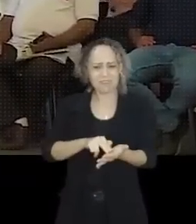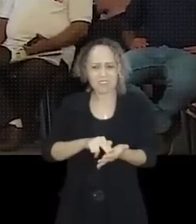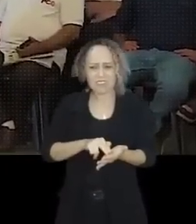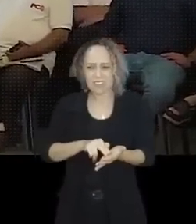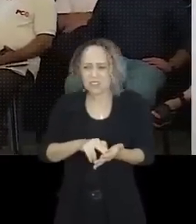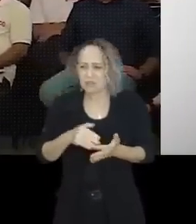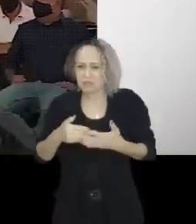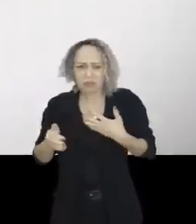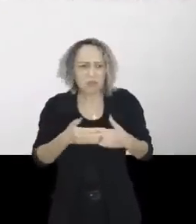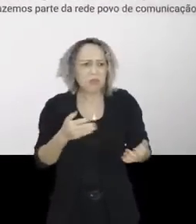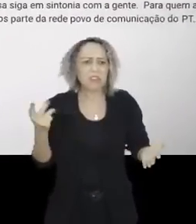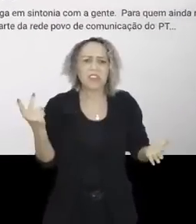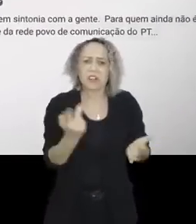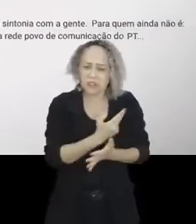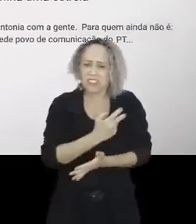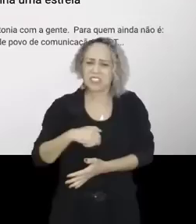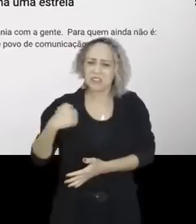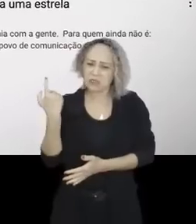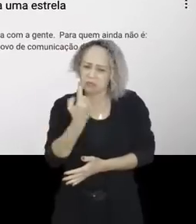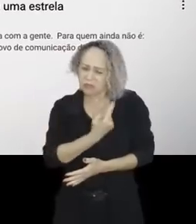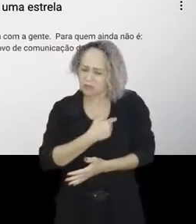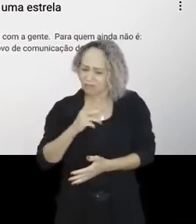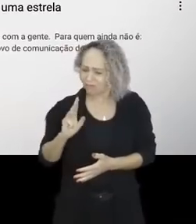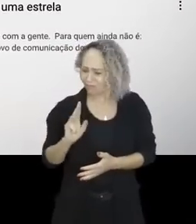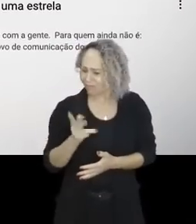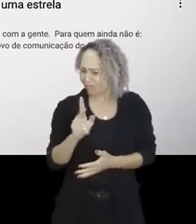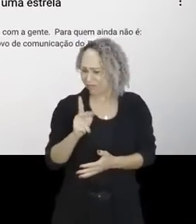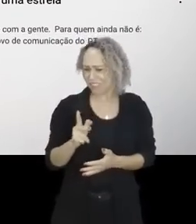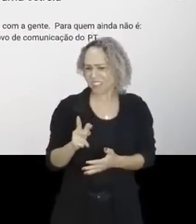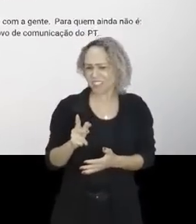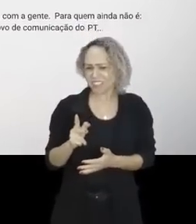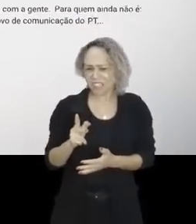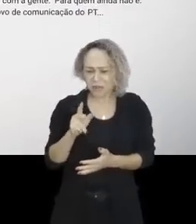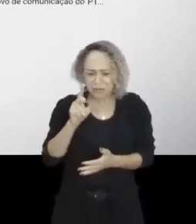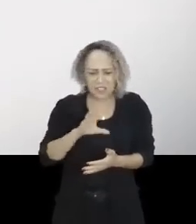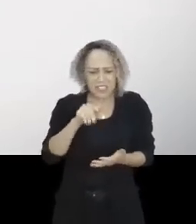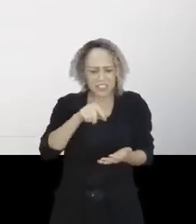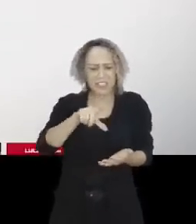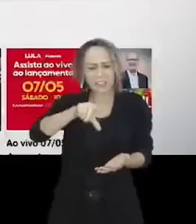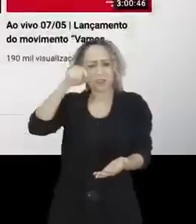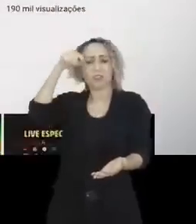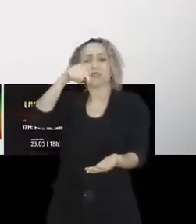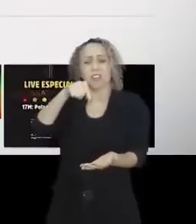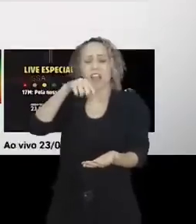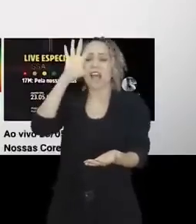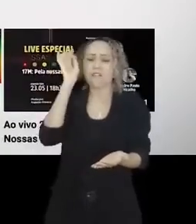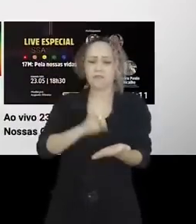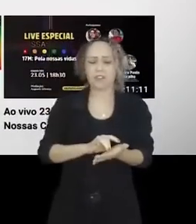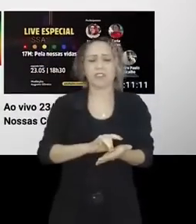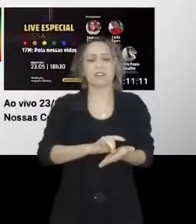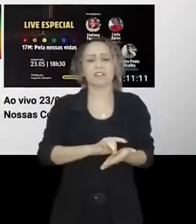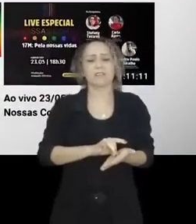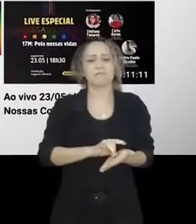importa a situação, a gente sempre toma partido da verdade.